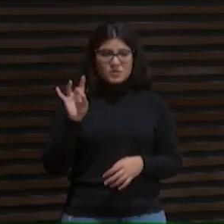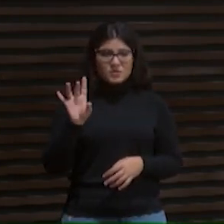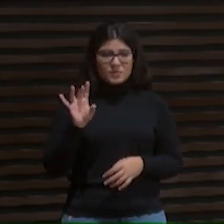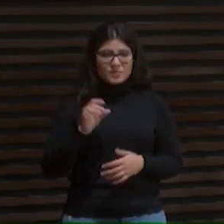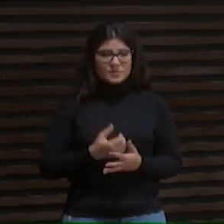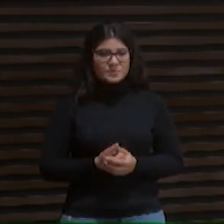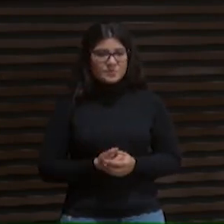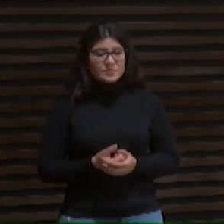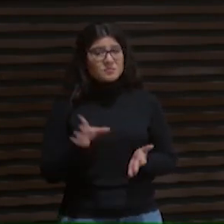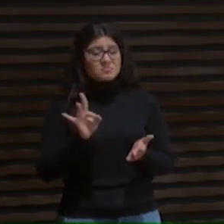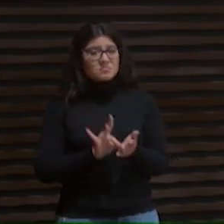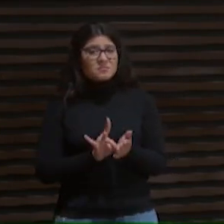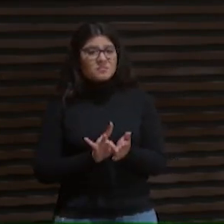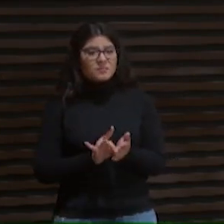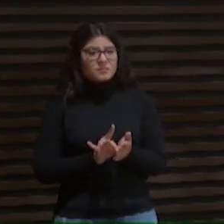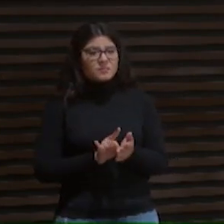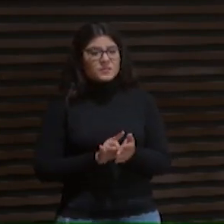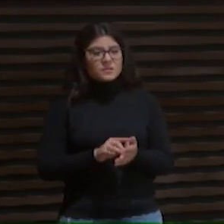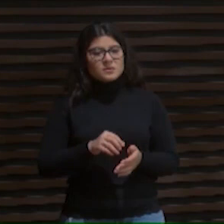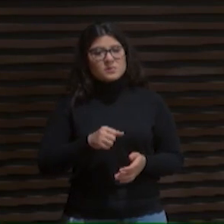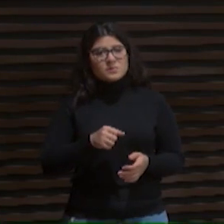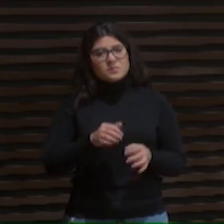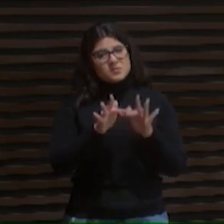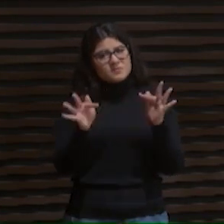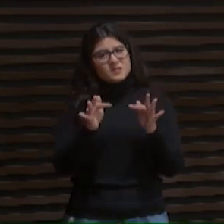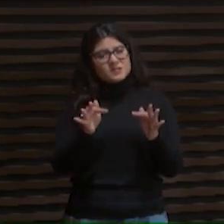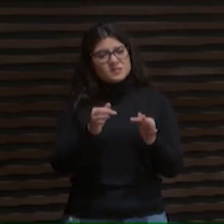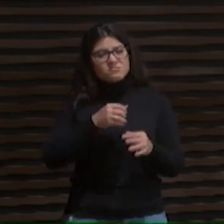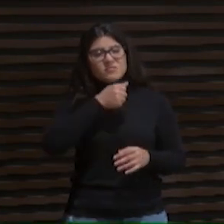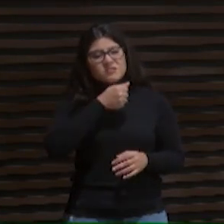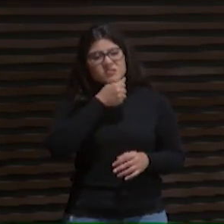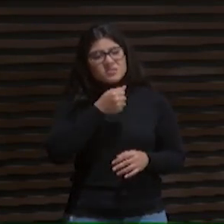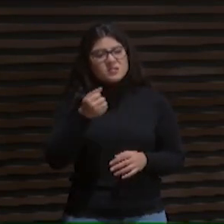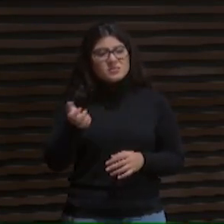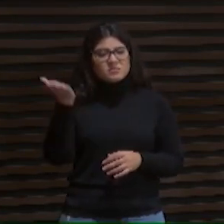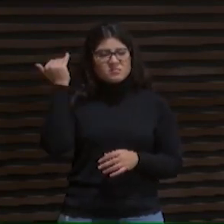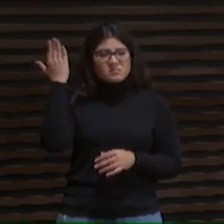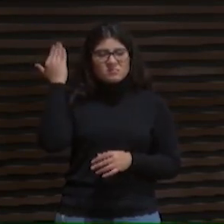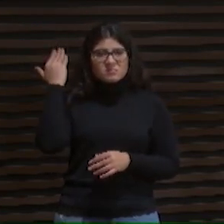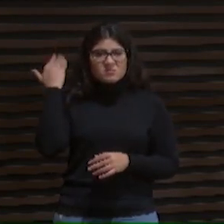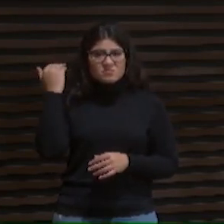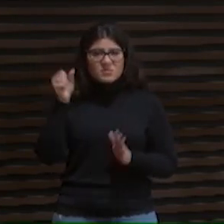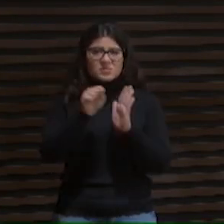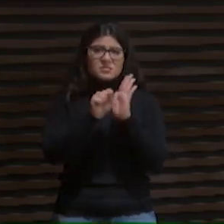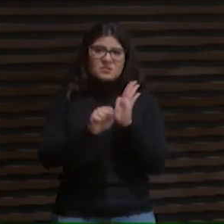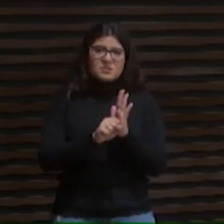E de fato é uma expressão muito antiga. No século IV antes de